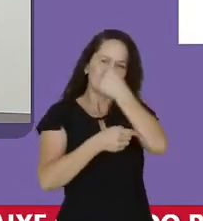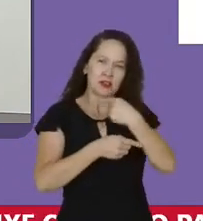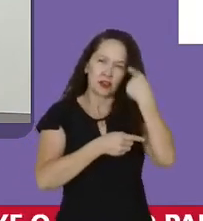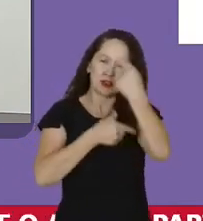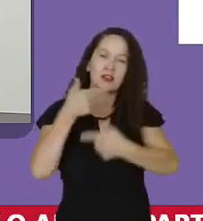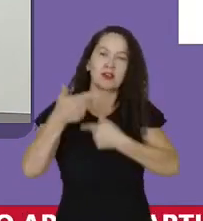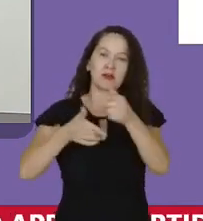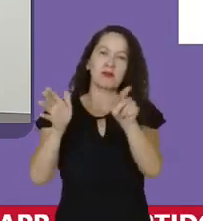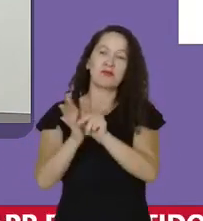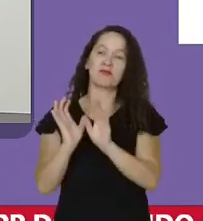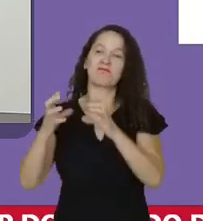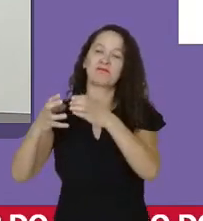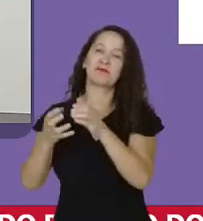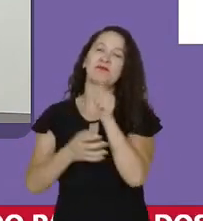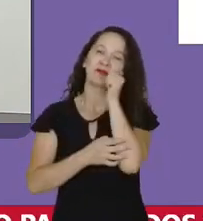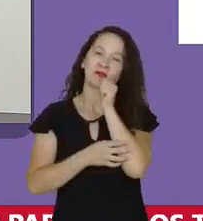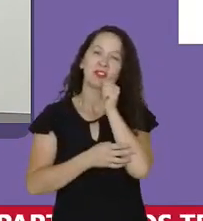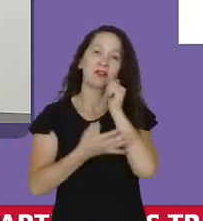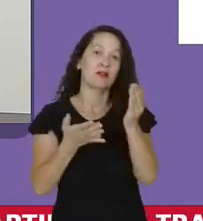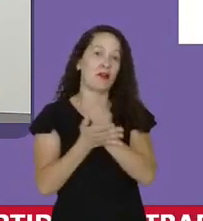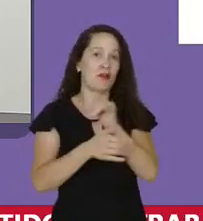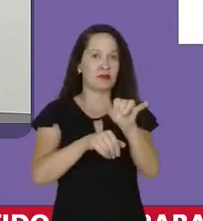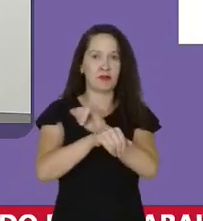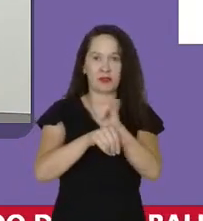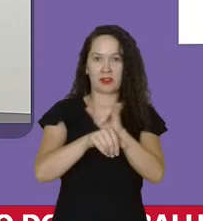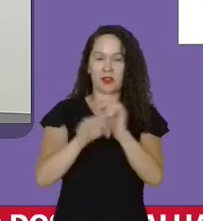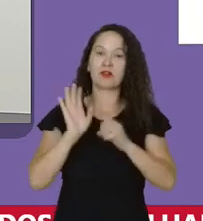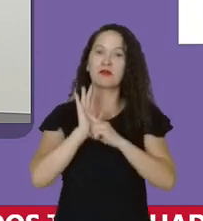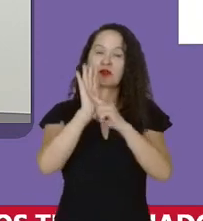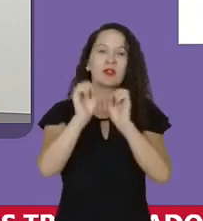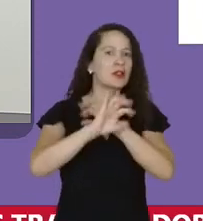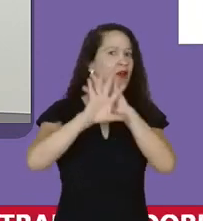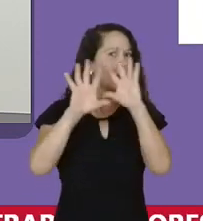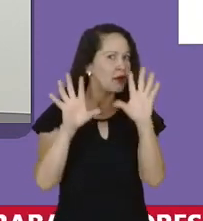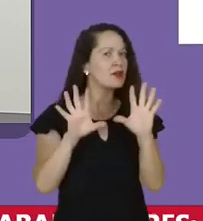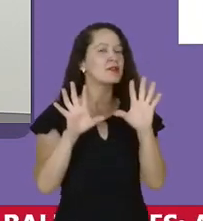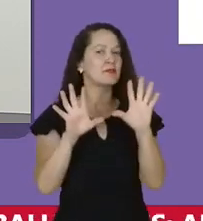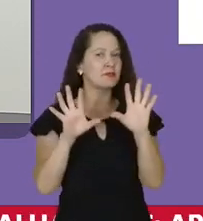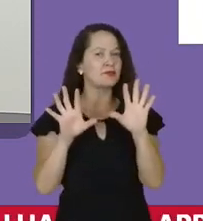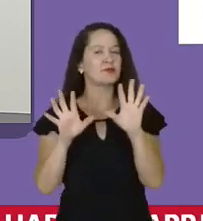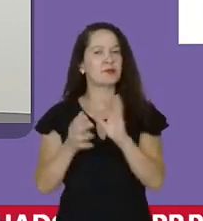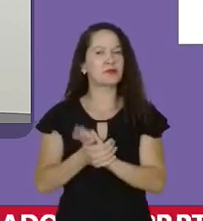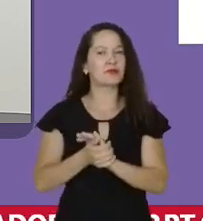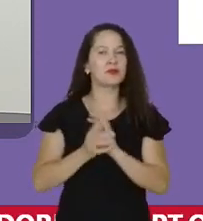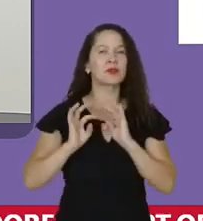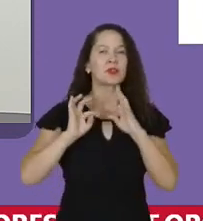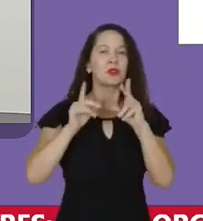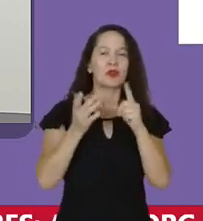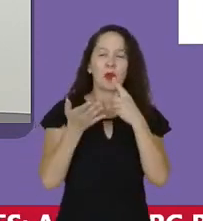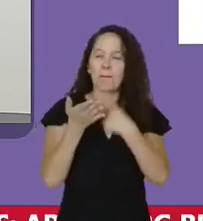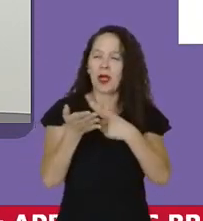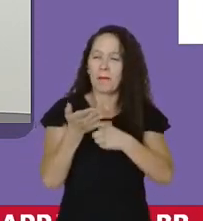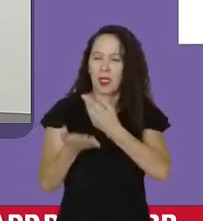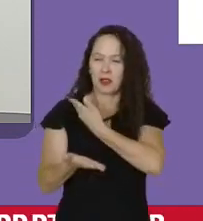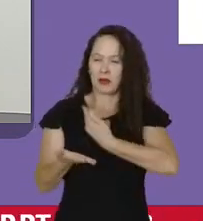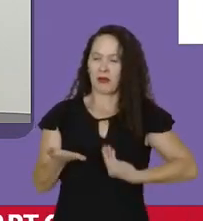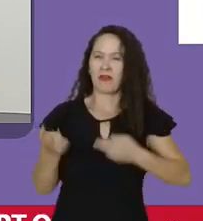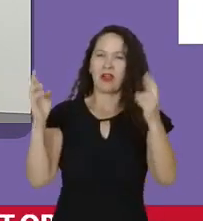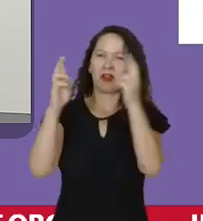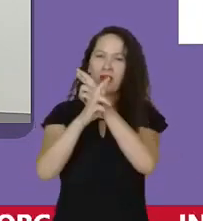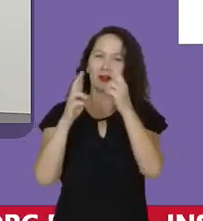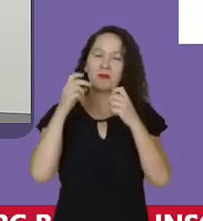jornadas de trabalho. Algumas das medidas que demonstram claramente toda a agenda do governo em relação